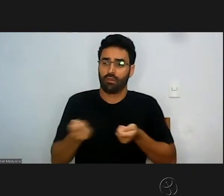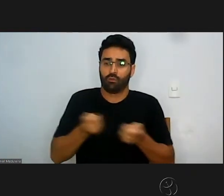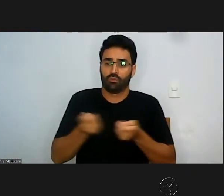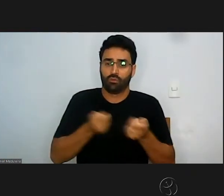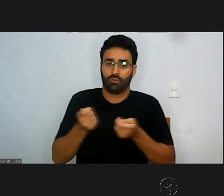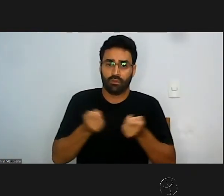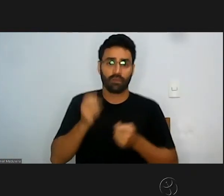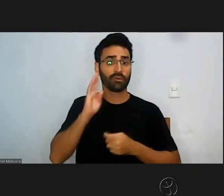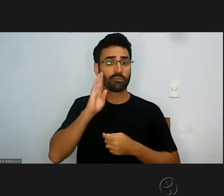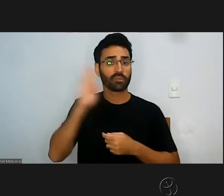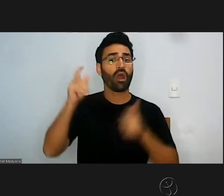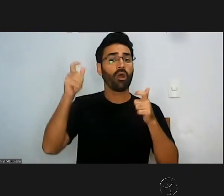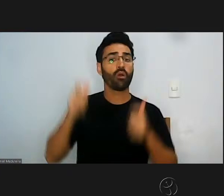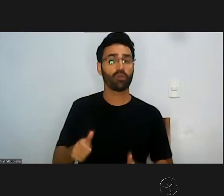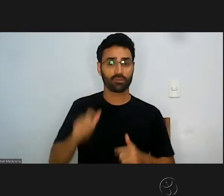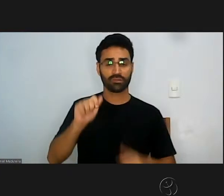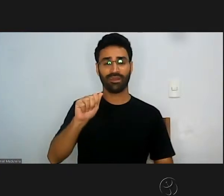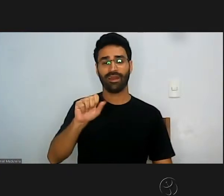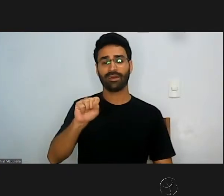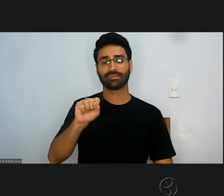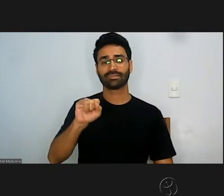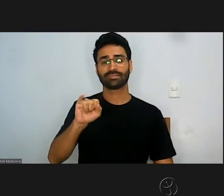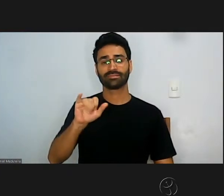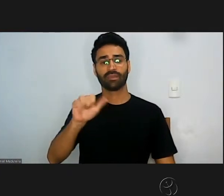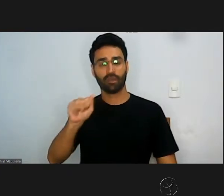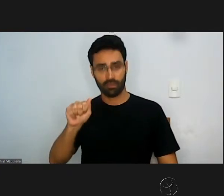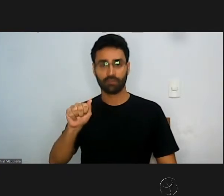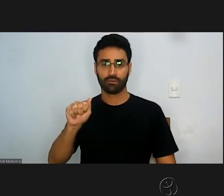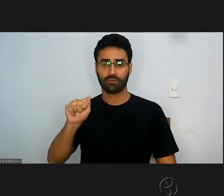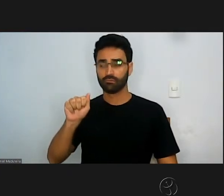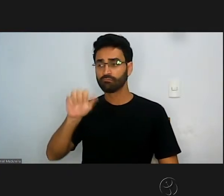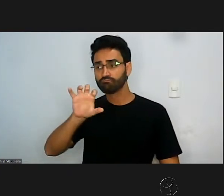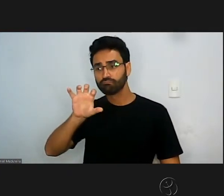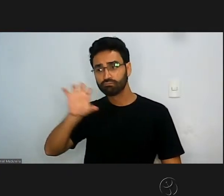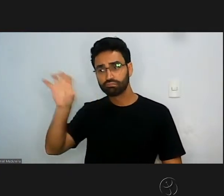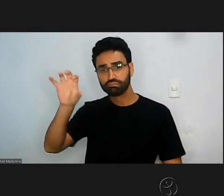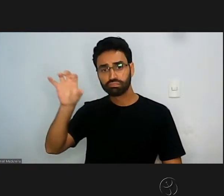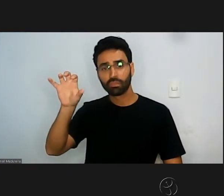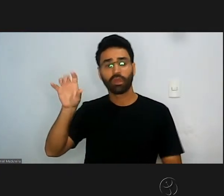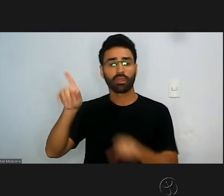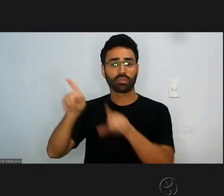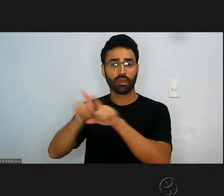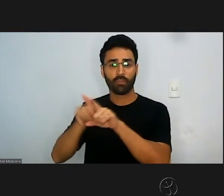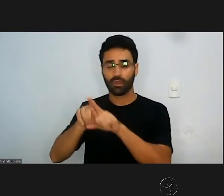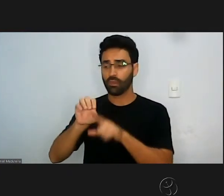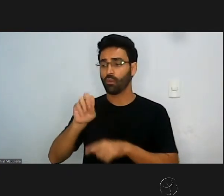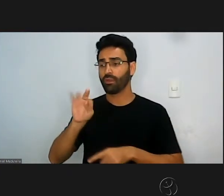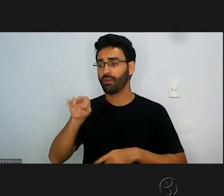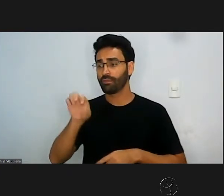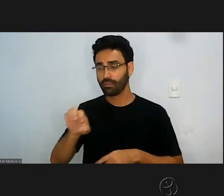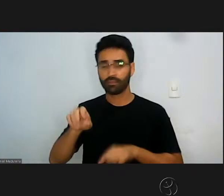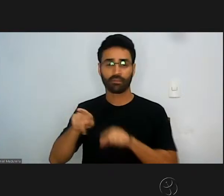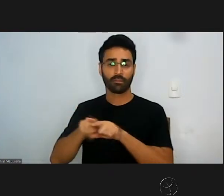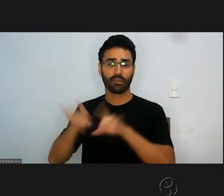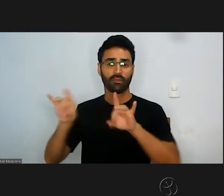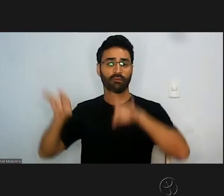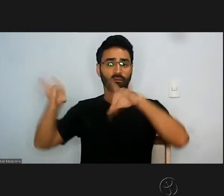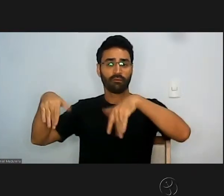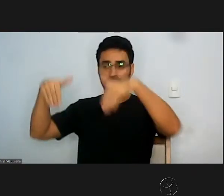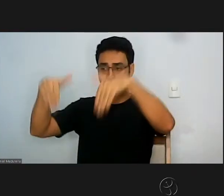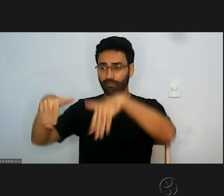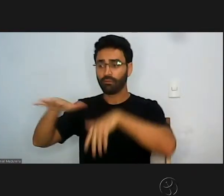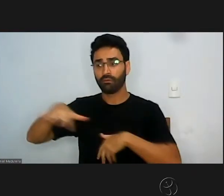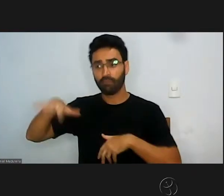Sudeste Asiático e no extremo Oriente, na Oceania. Então, há pontos fora